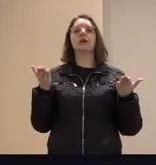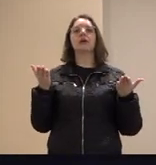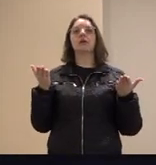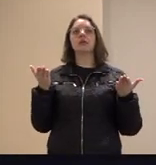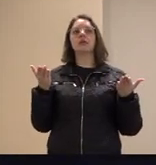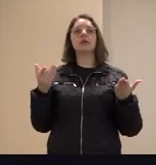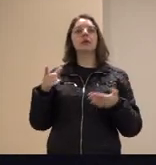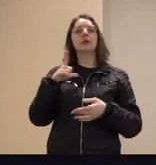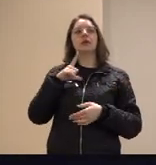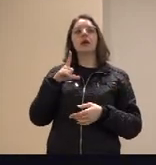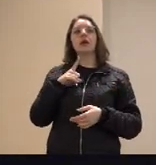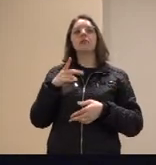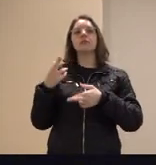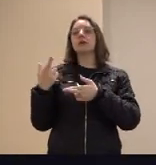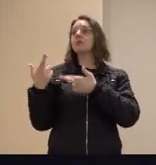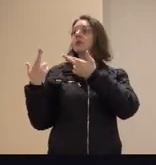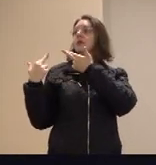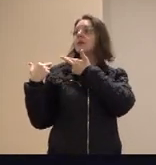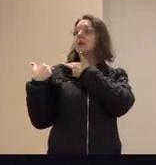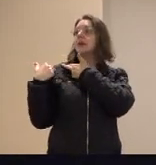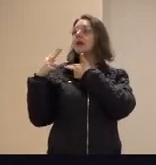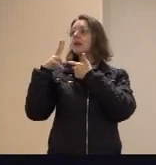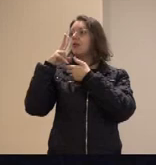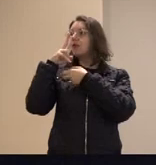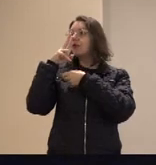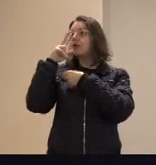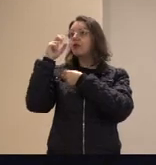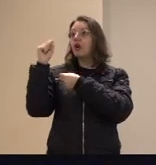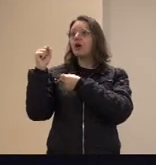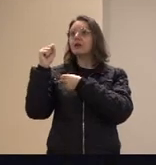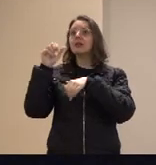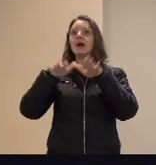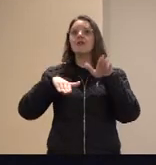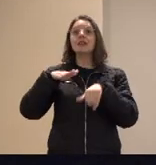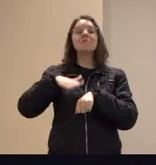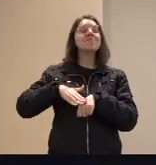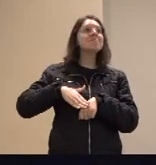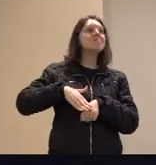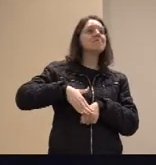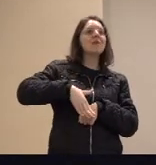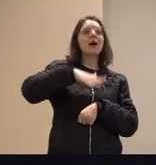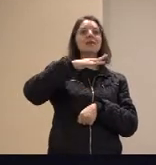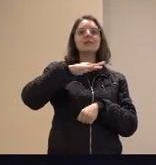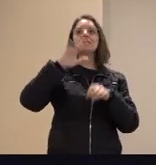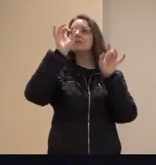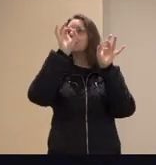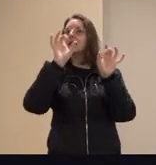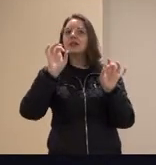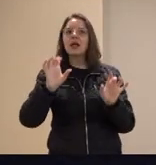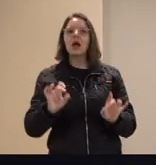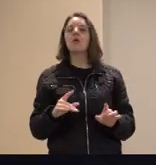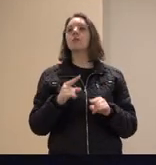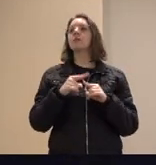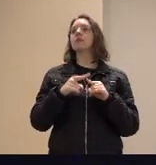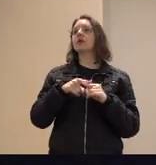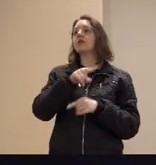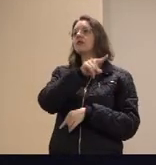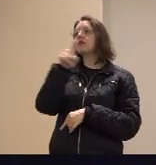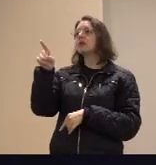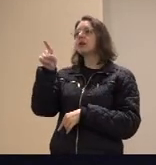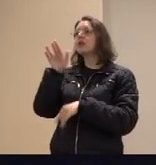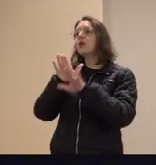vocês têm uma responsabilidade tão grande, talvez a mais importante de todas, porque vocês estão cuidando da vida, do